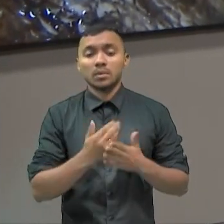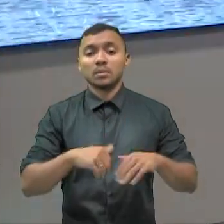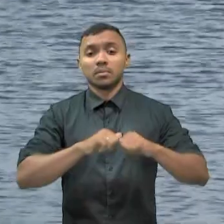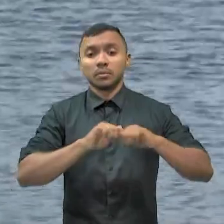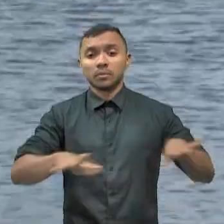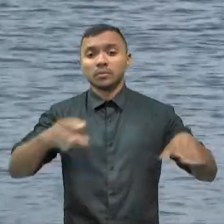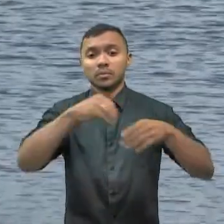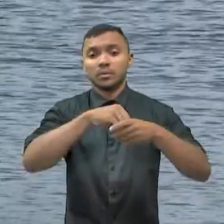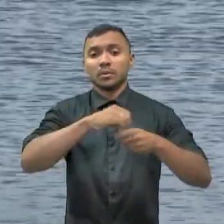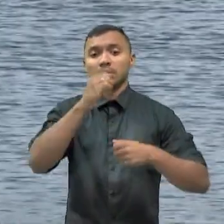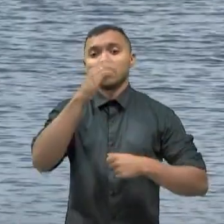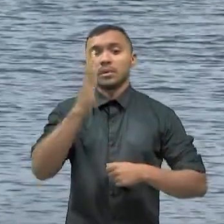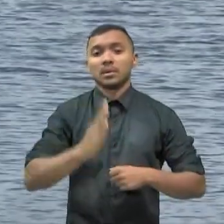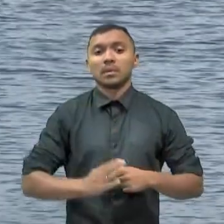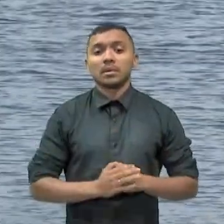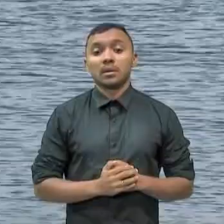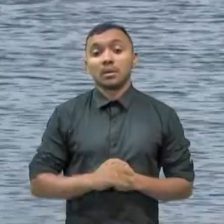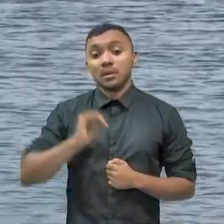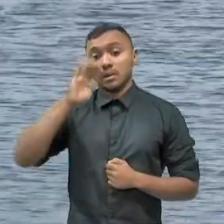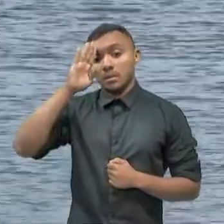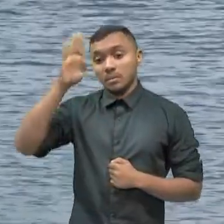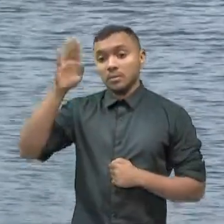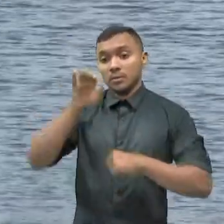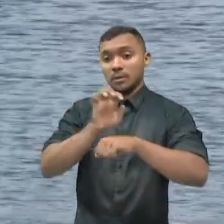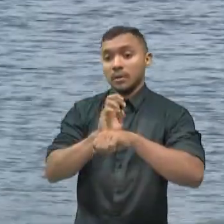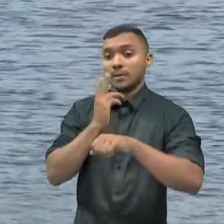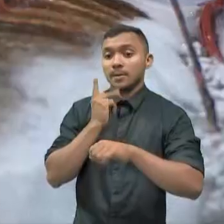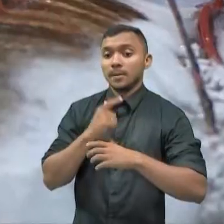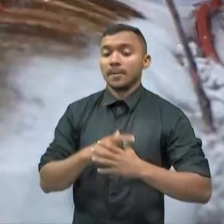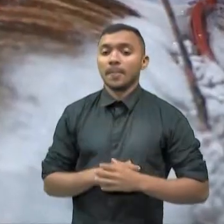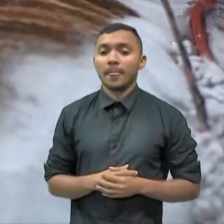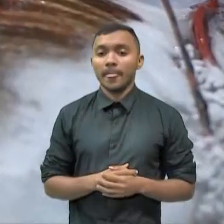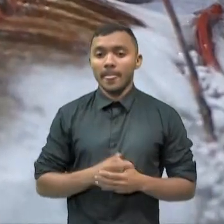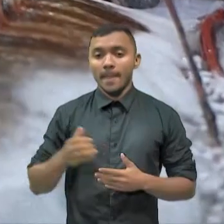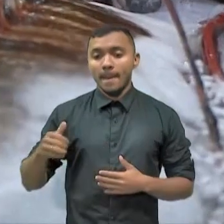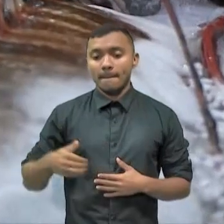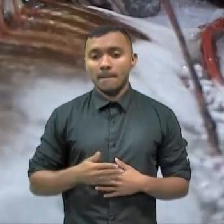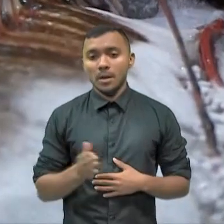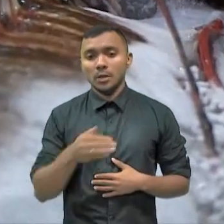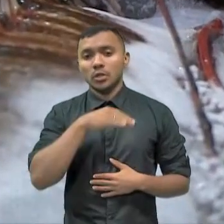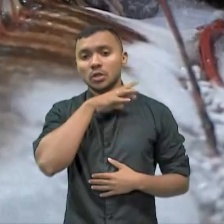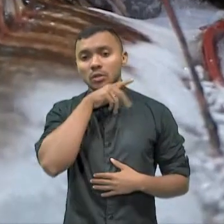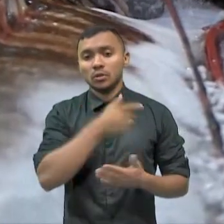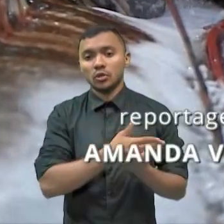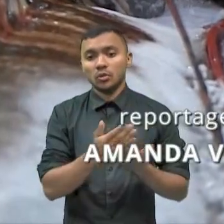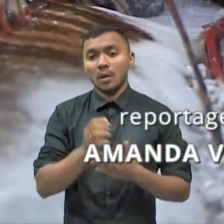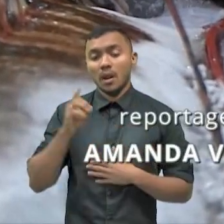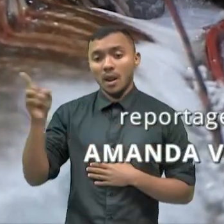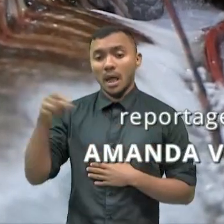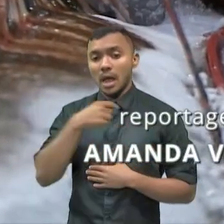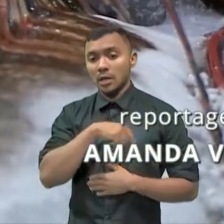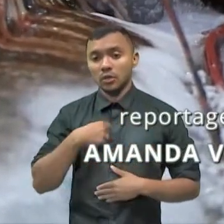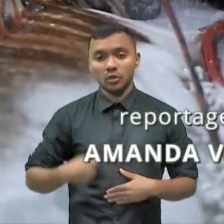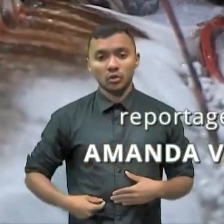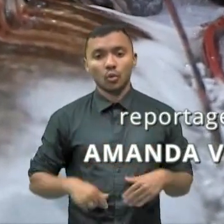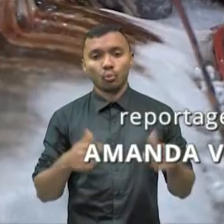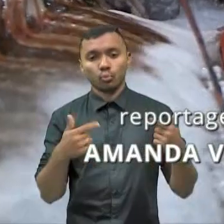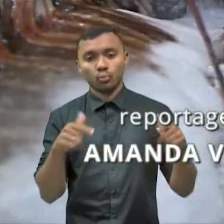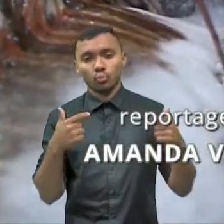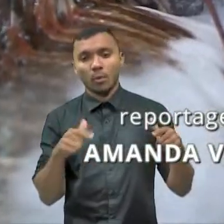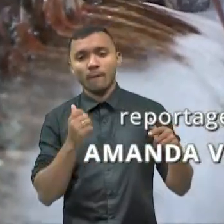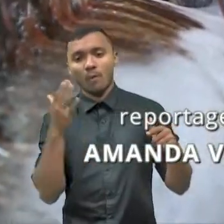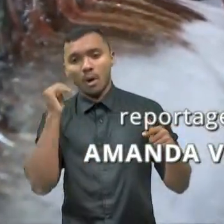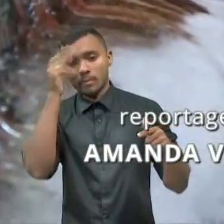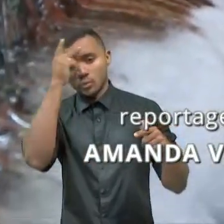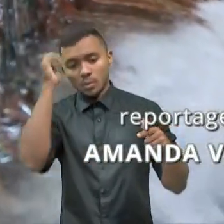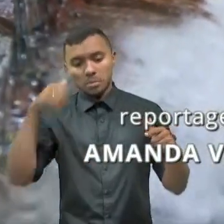brasileiro, especialmente no Ceará. O peixe veio da Ásia. Ele não possui um predador natural nas águas